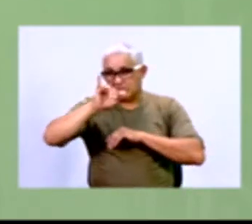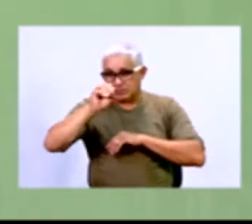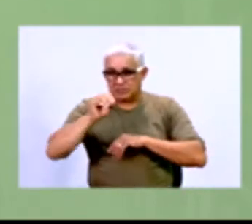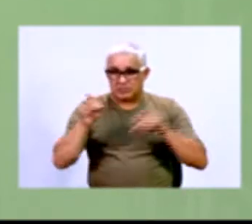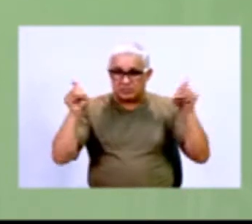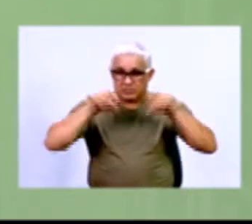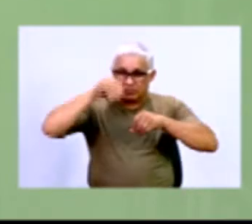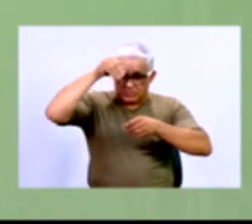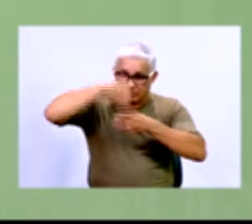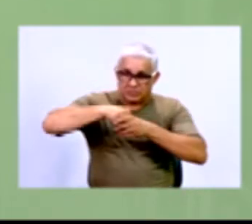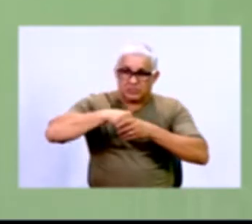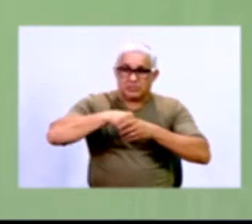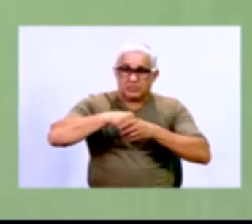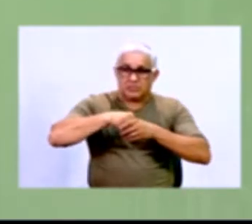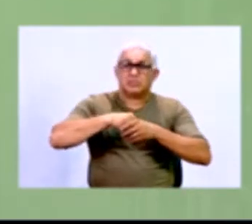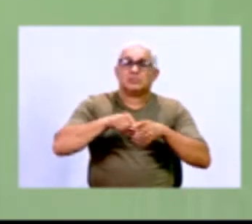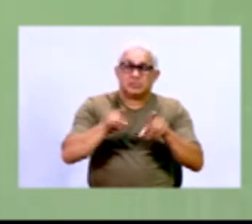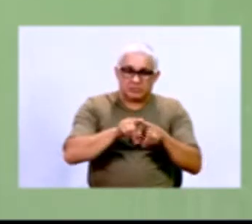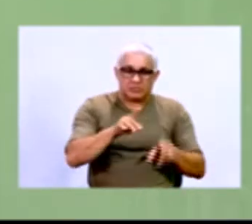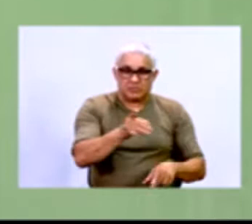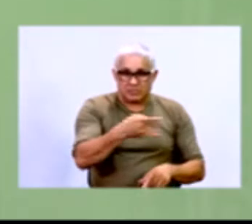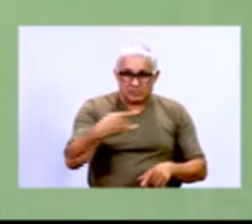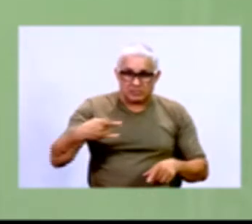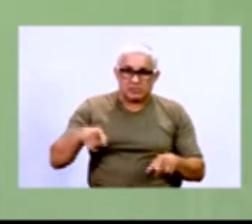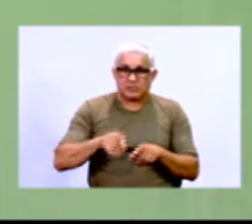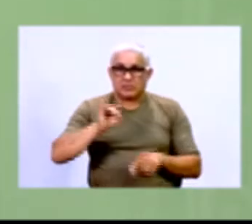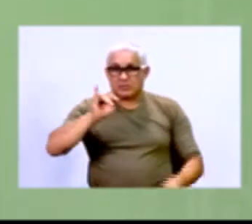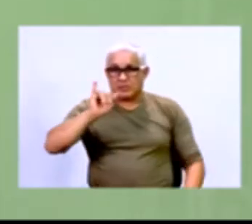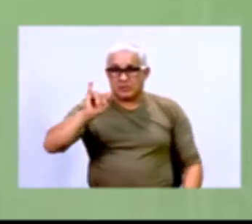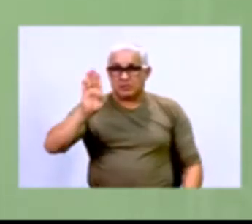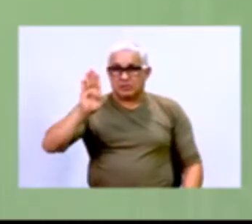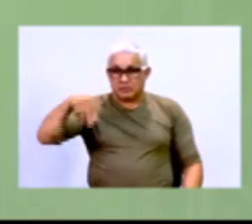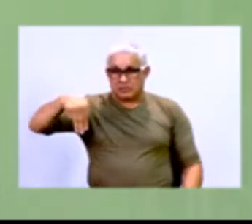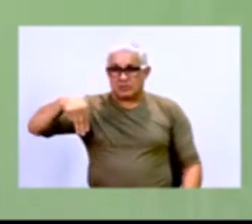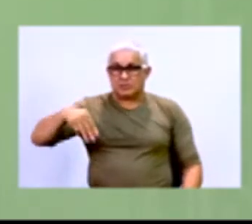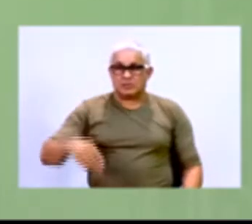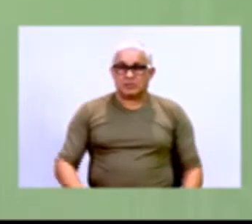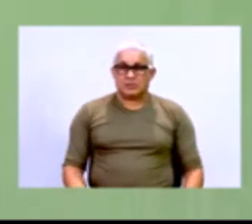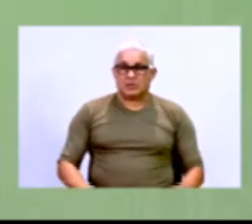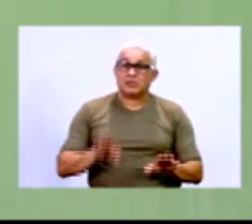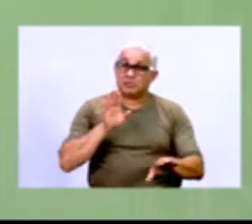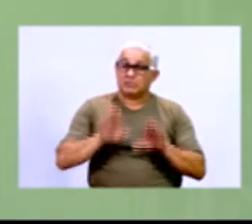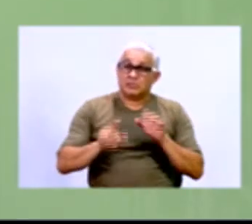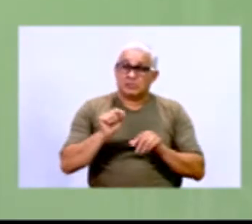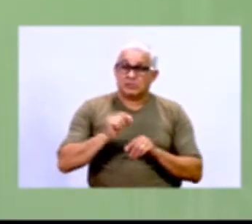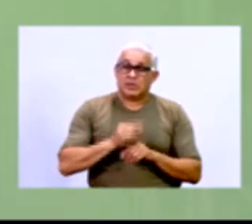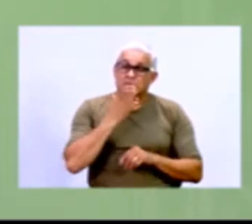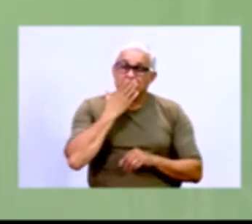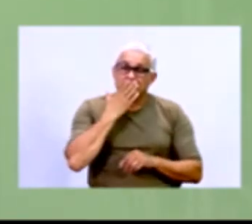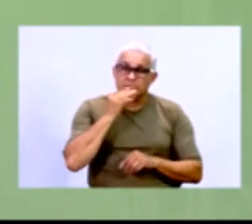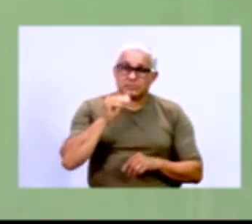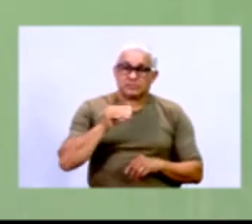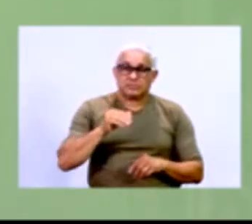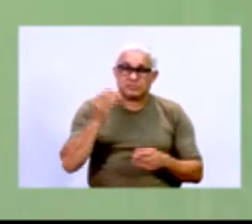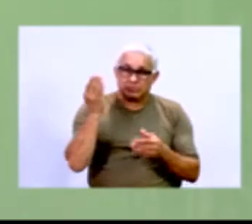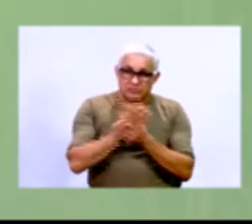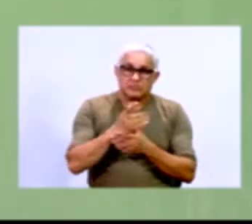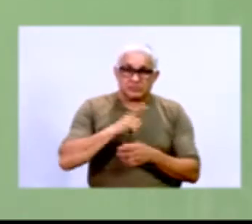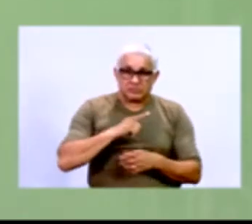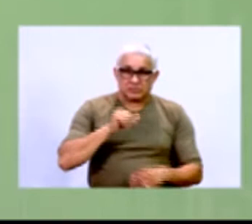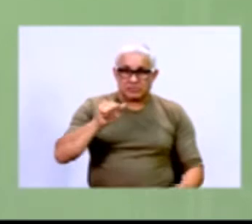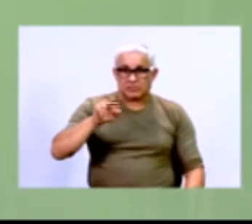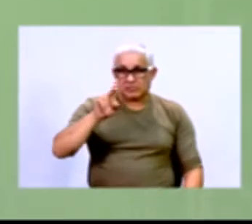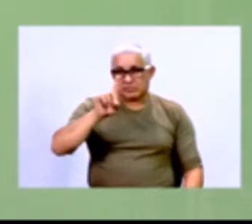foi desenvolvido pela Microsoft e pela IBM. Na maioria das vezes, este tipo de arquivo contém